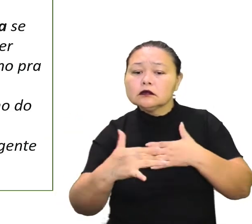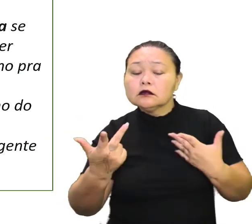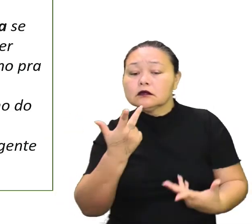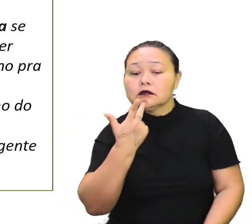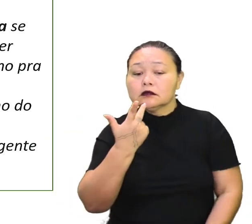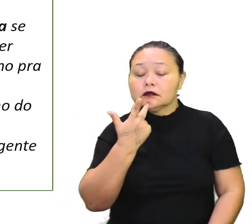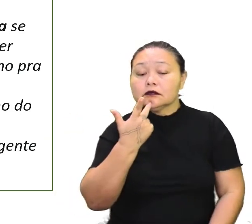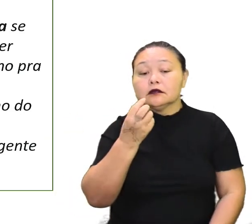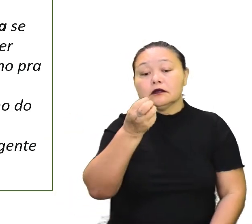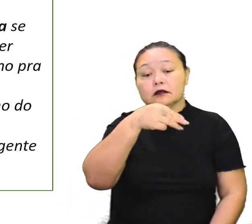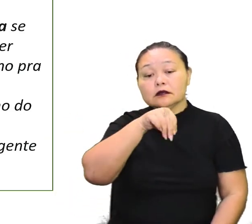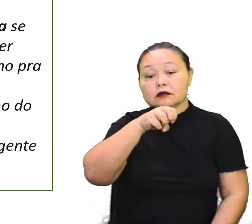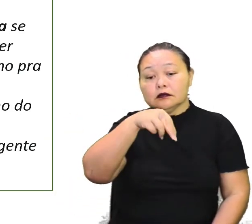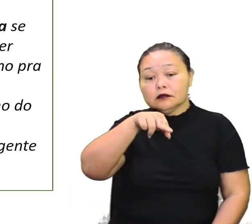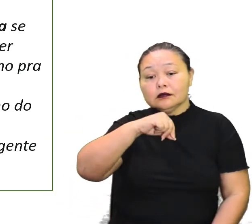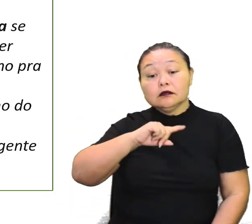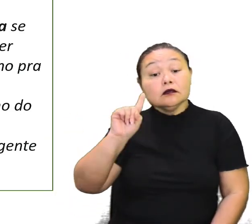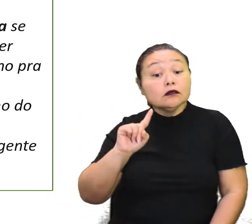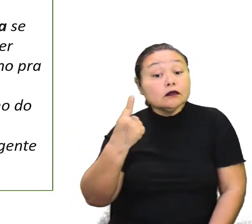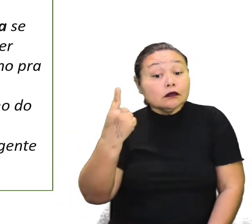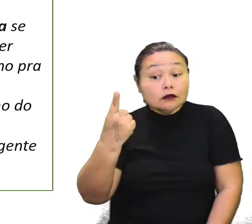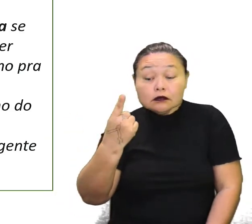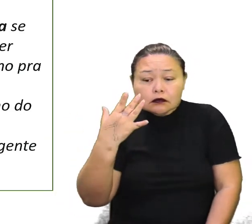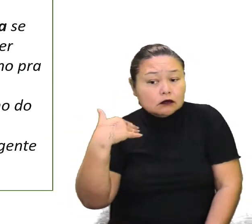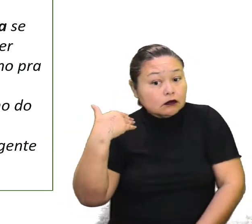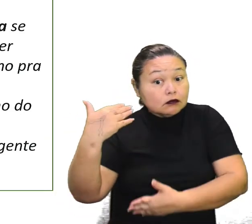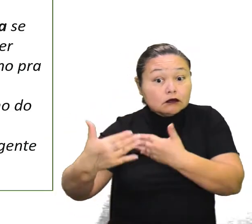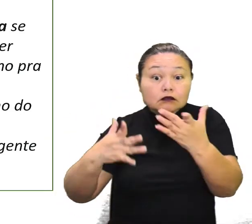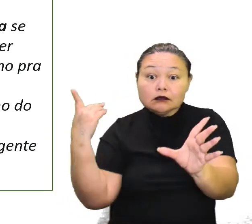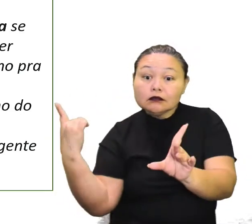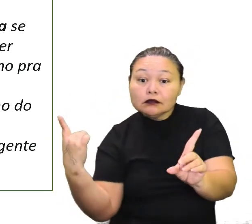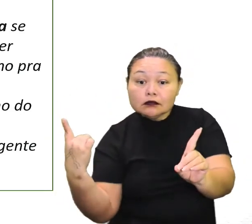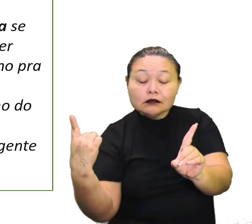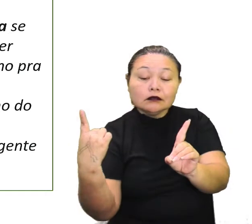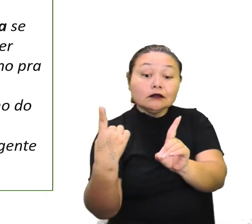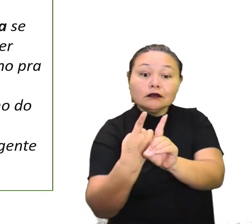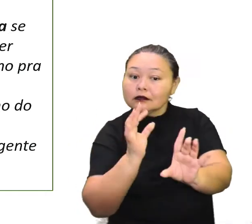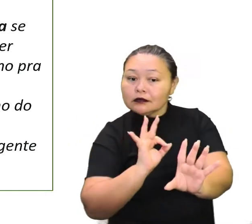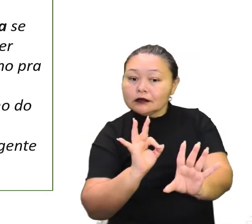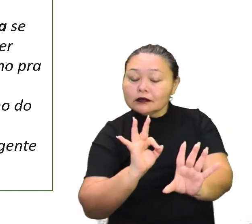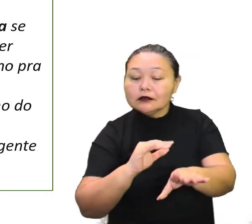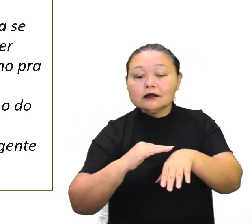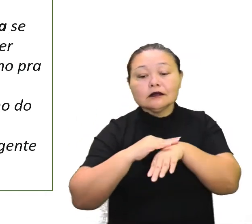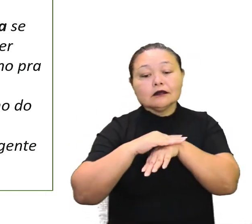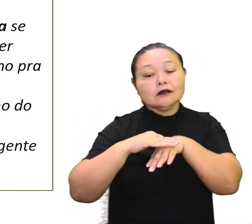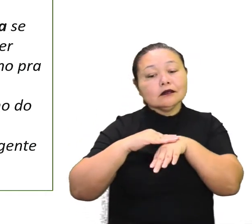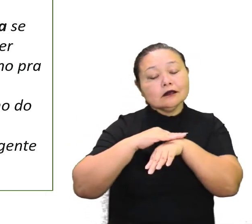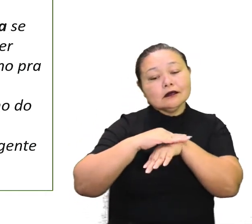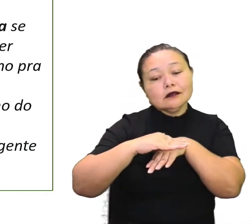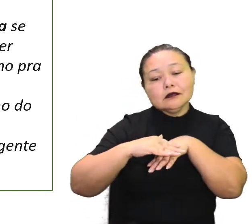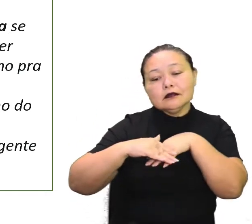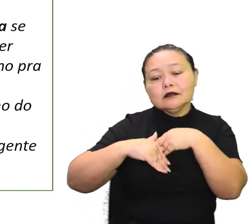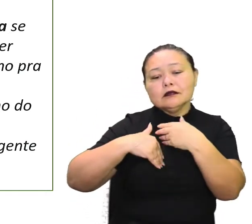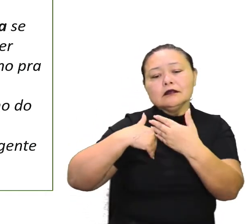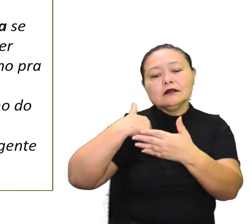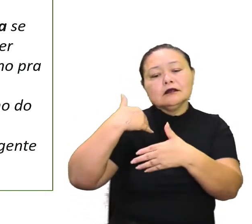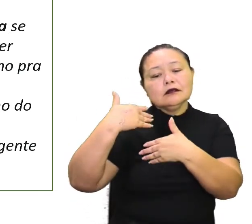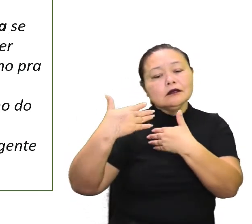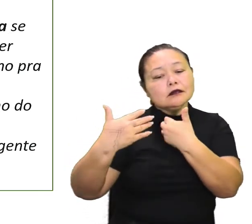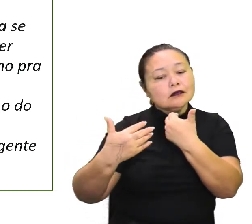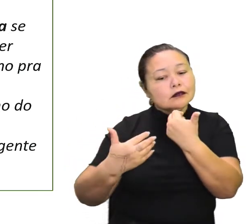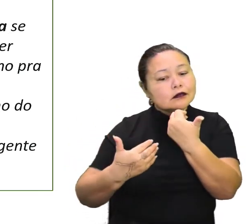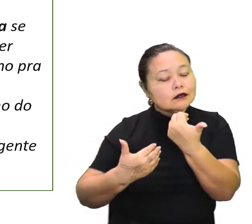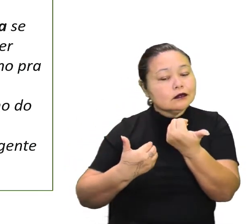eles disseram, Eduardo e Mônica um dia se encontraram sem querer e conversaram